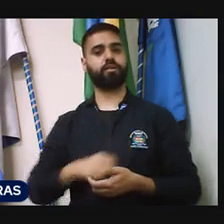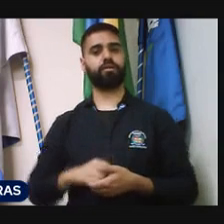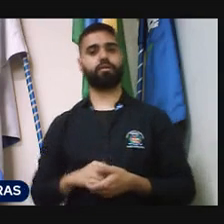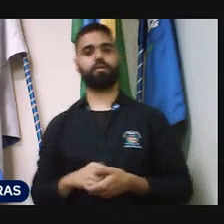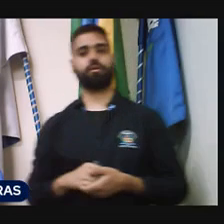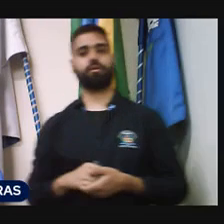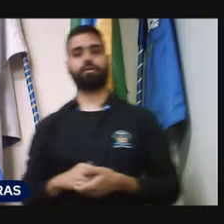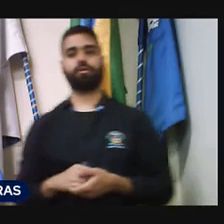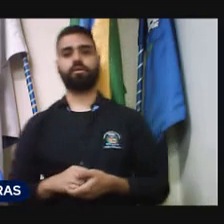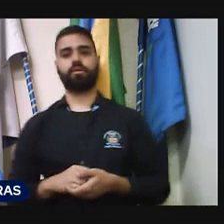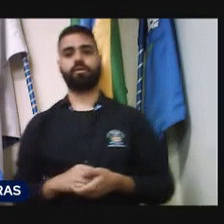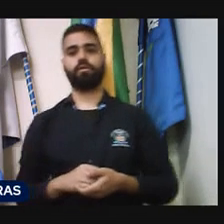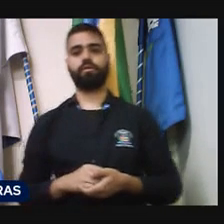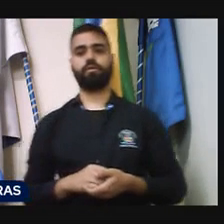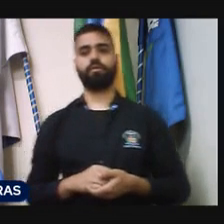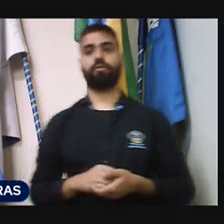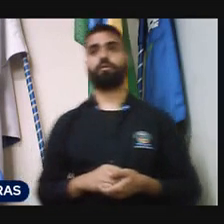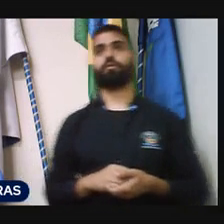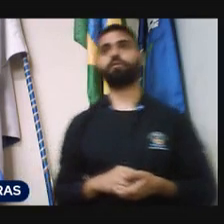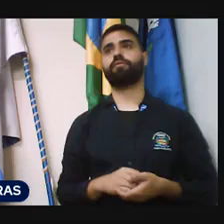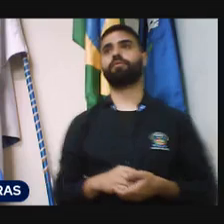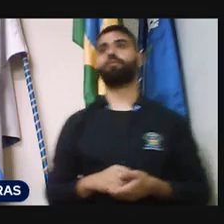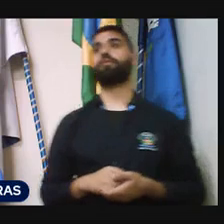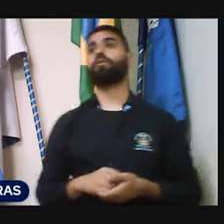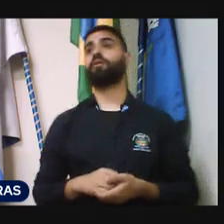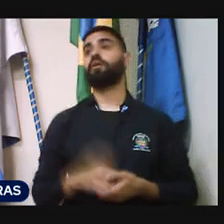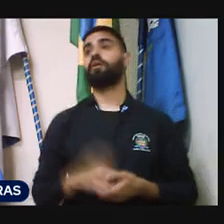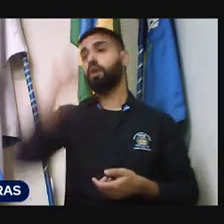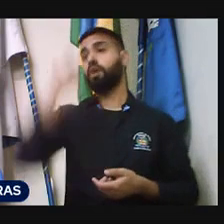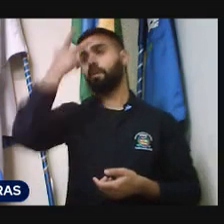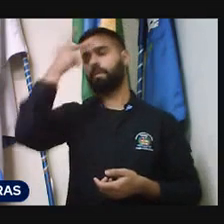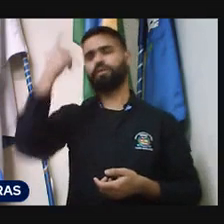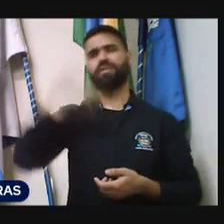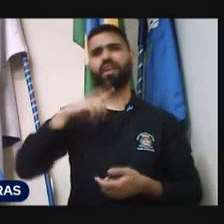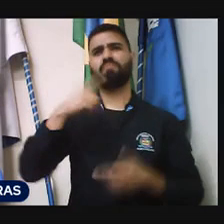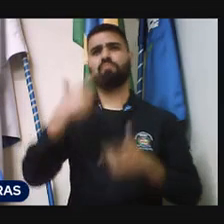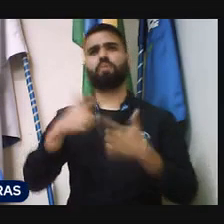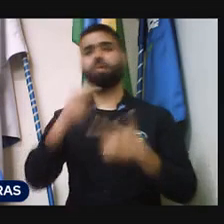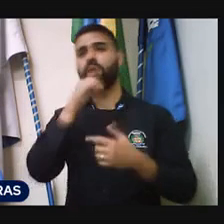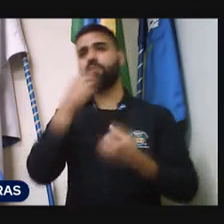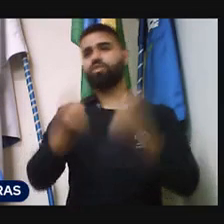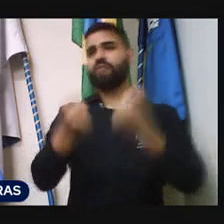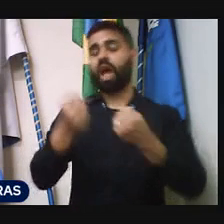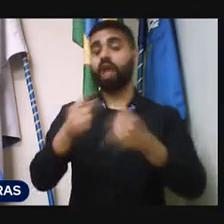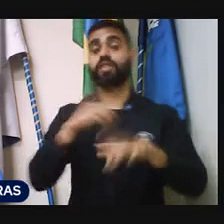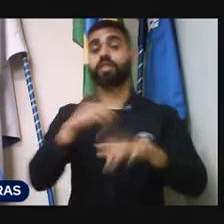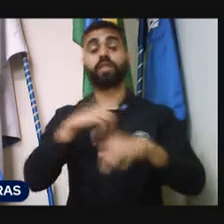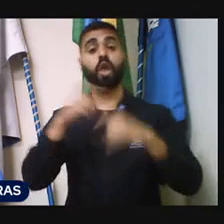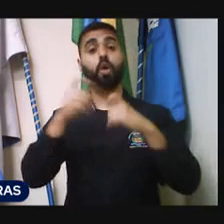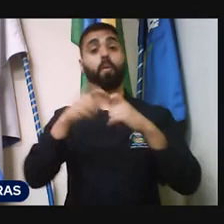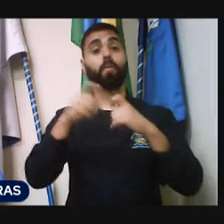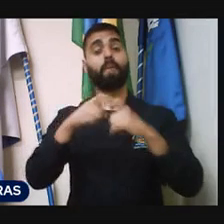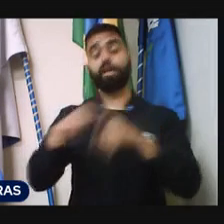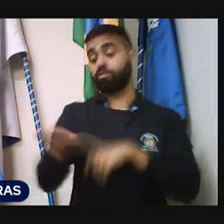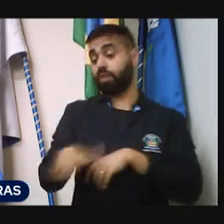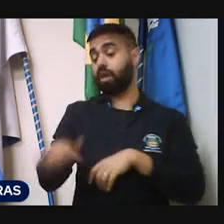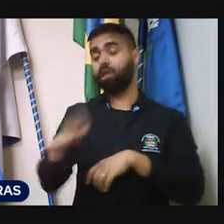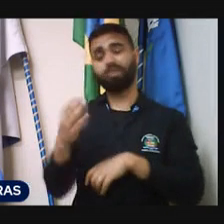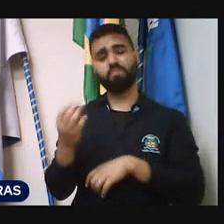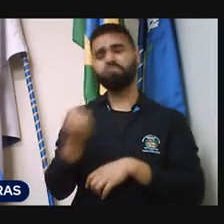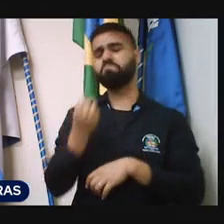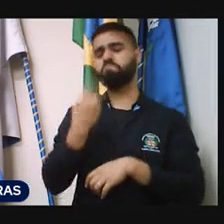mesmo pessoas de acidente pessoas que vão lá nós temos médico pediatra muito bom mesmo